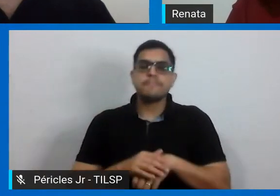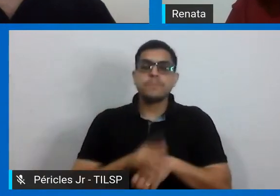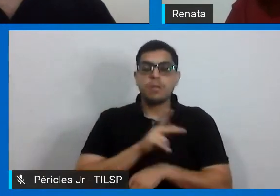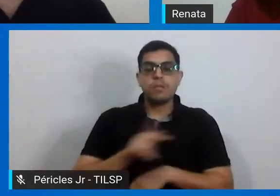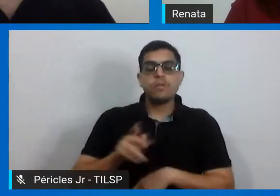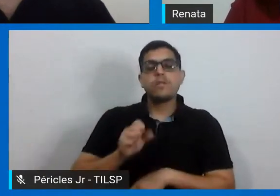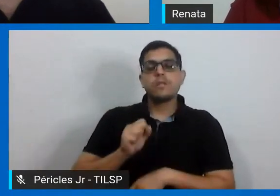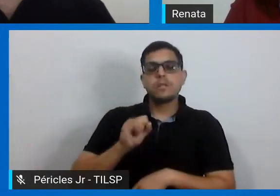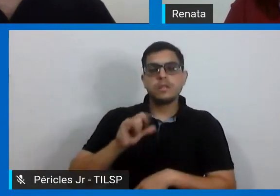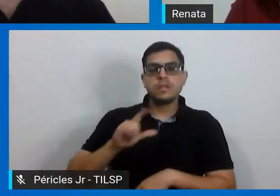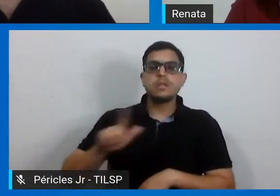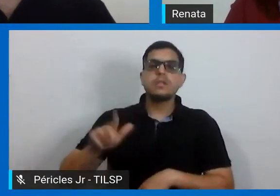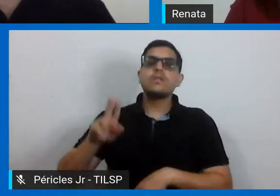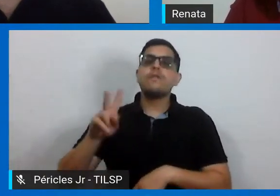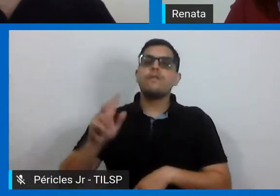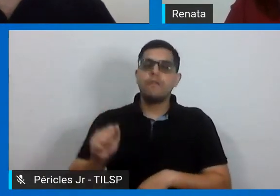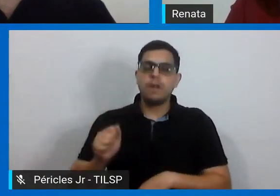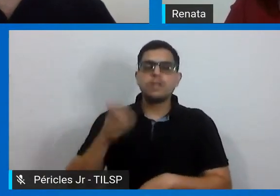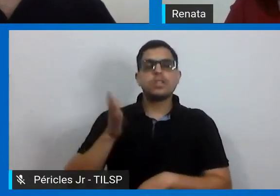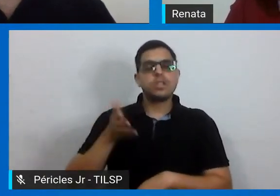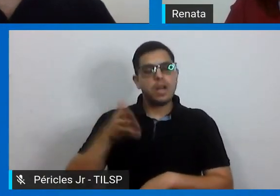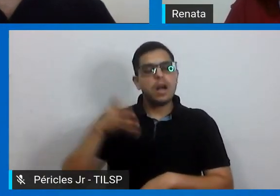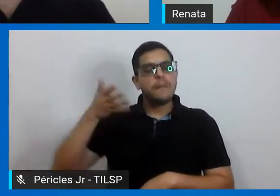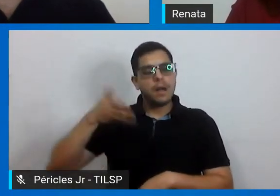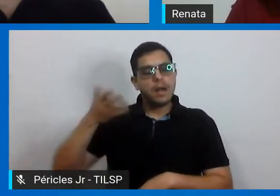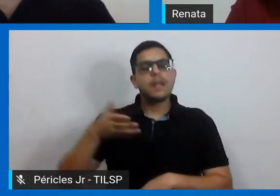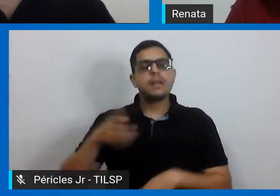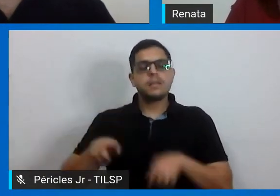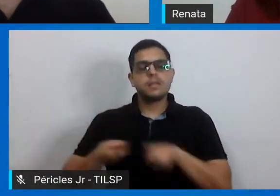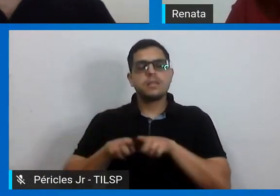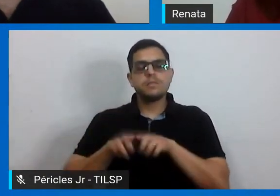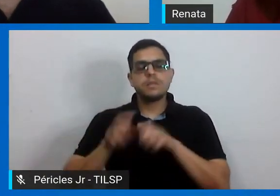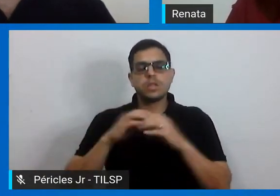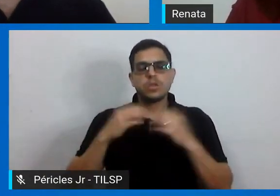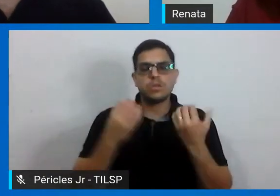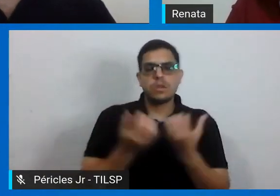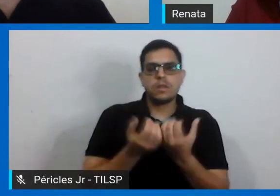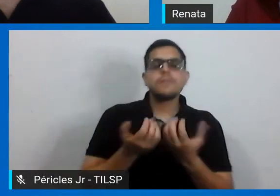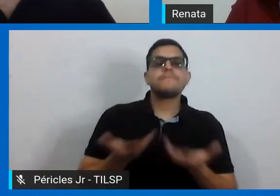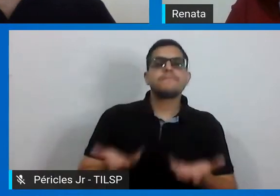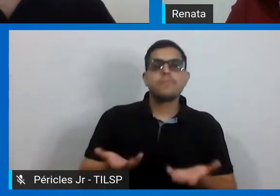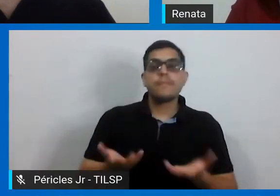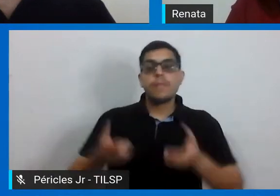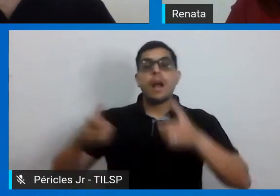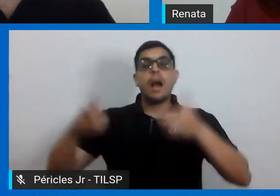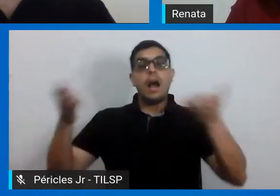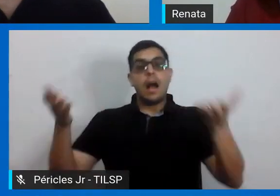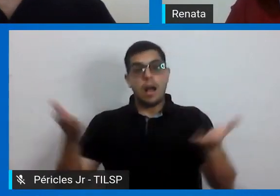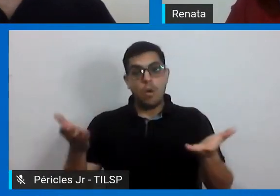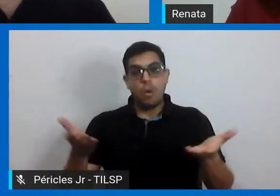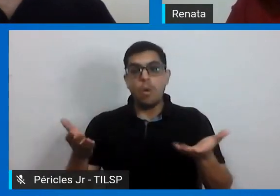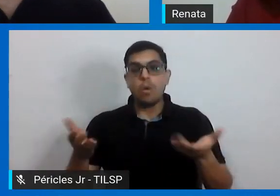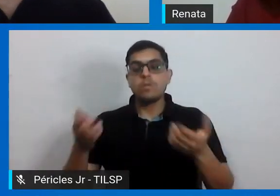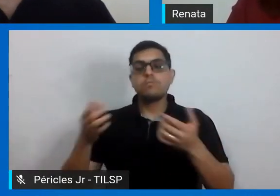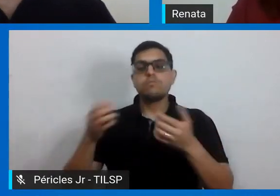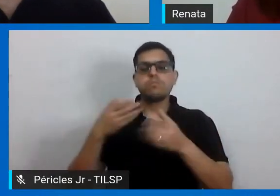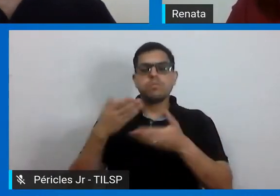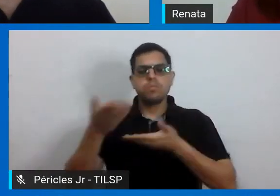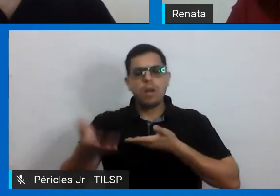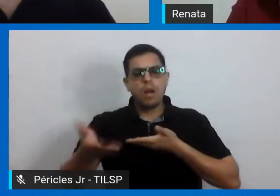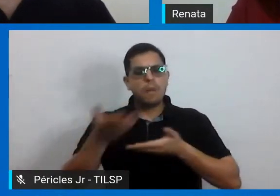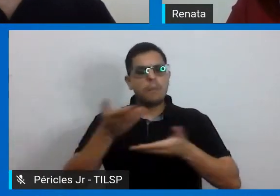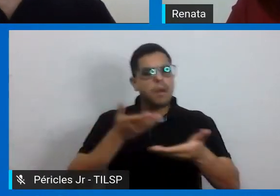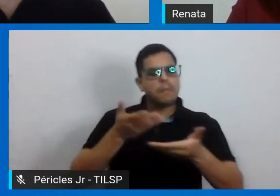daí a importância de um espaço como este para o diálogo e a reflexão precisamos antes